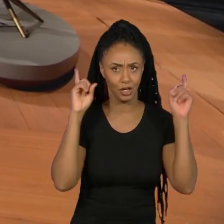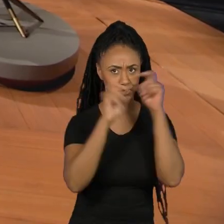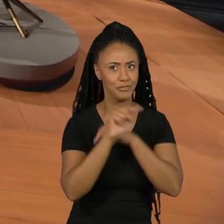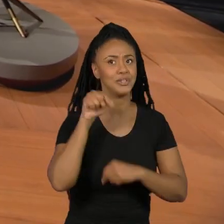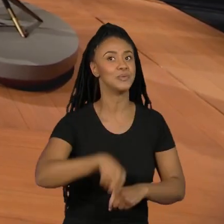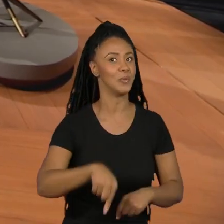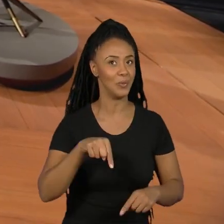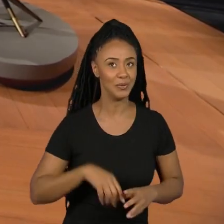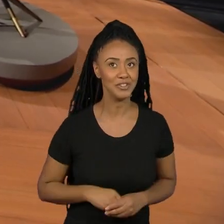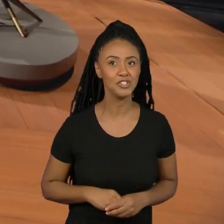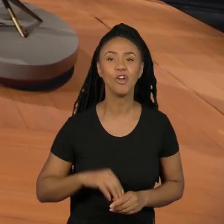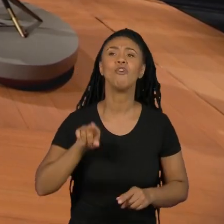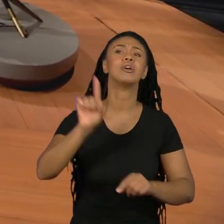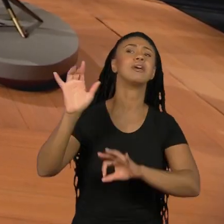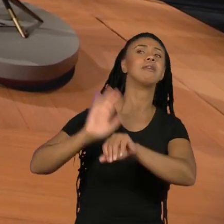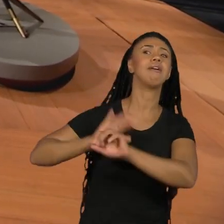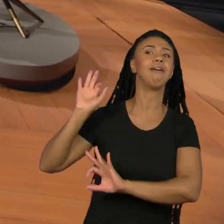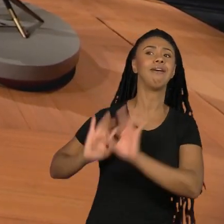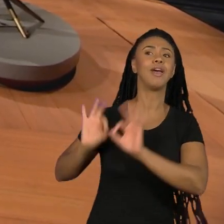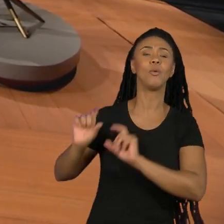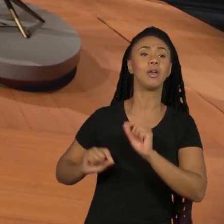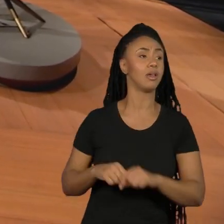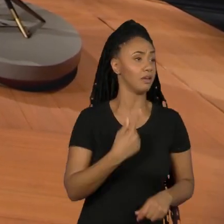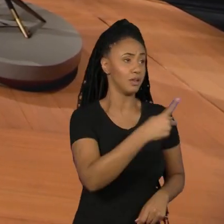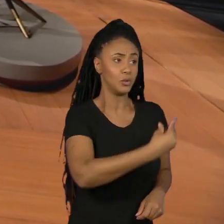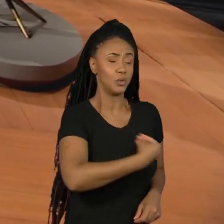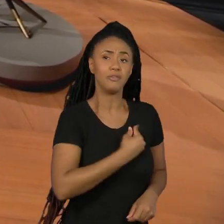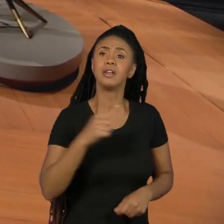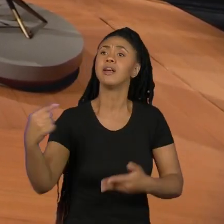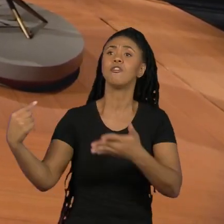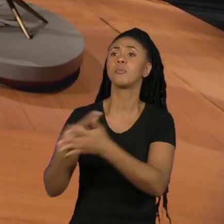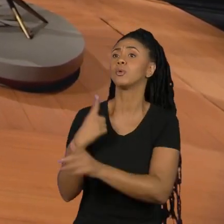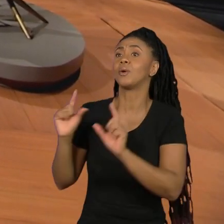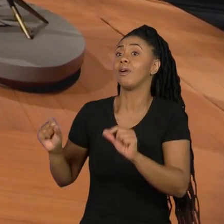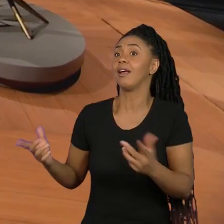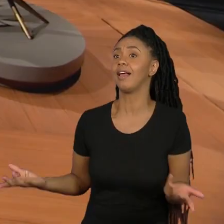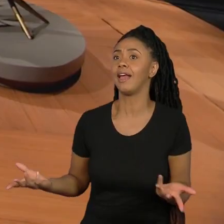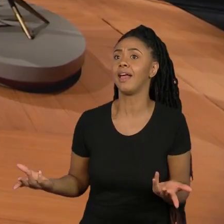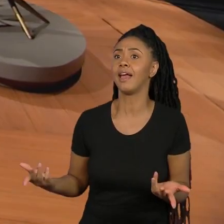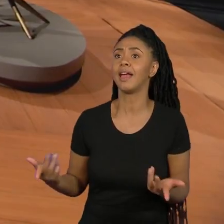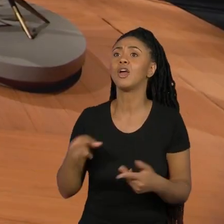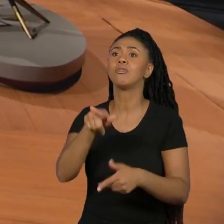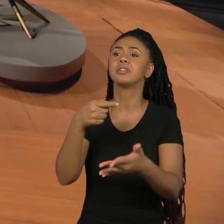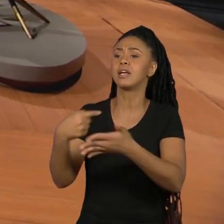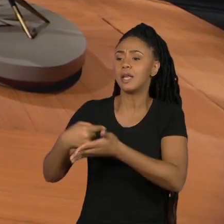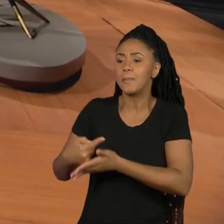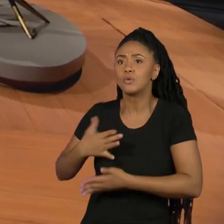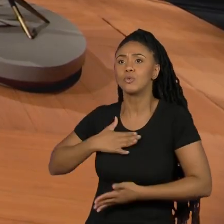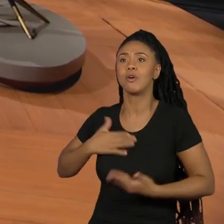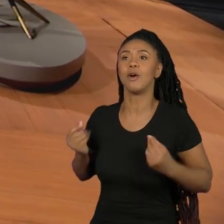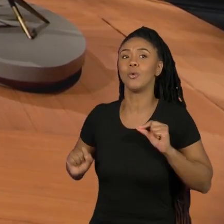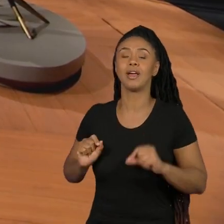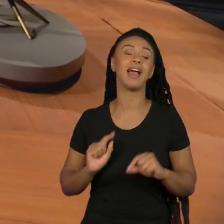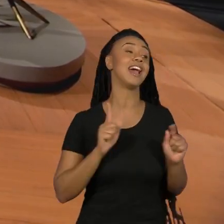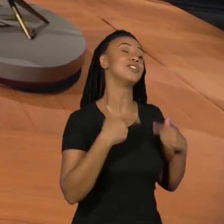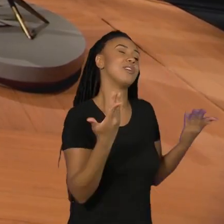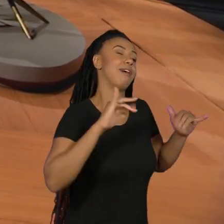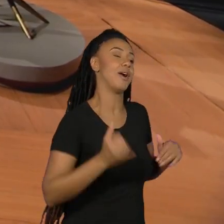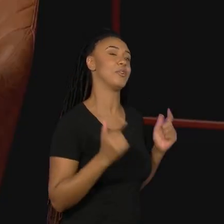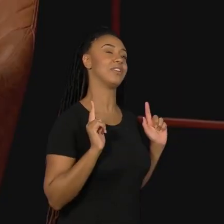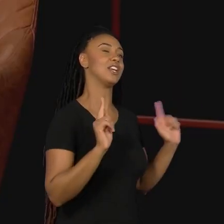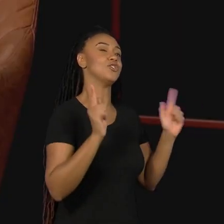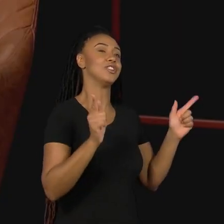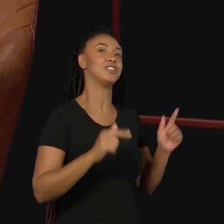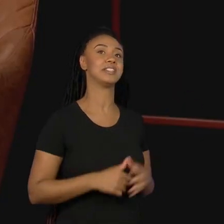O que vocês estão me aprontando? É sua vida. Quais são as perguntas? O que pesquisaram? Vamos nos divertir. Com